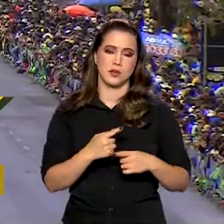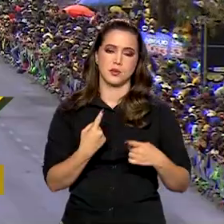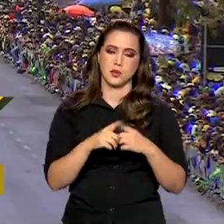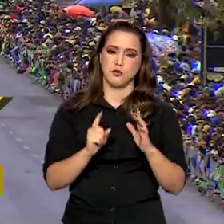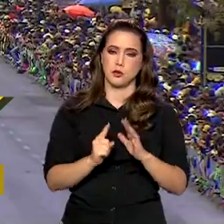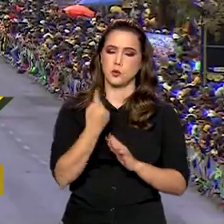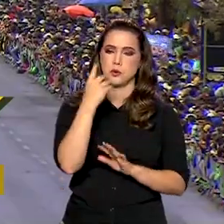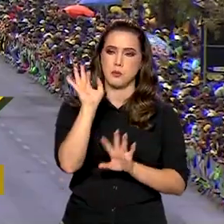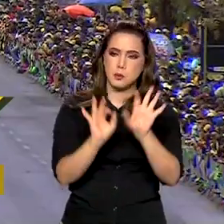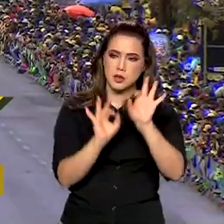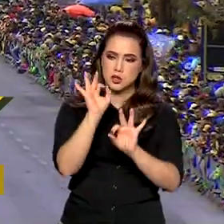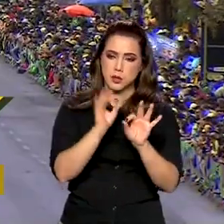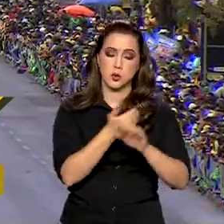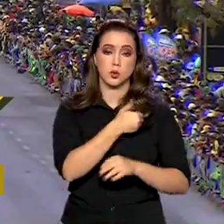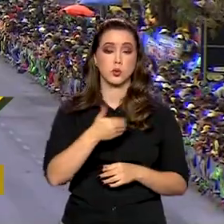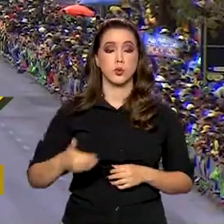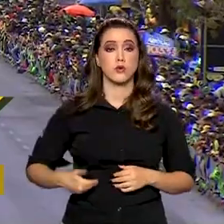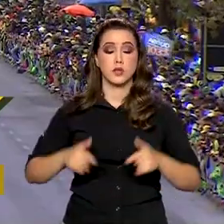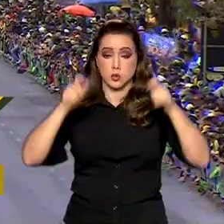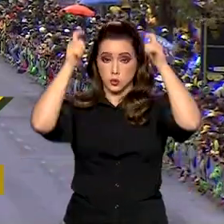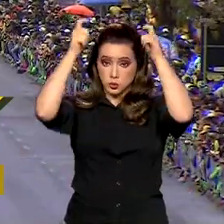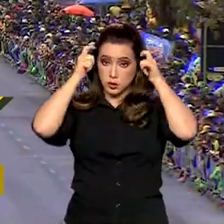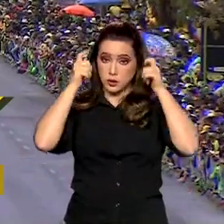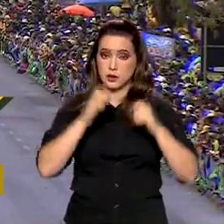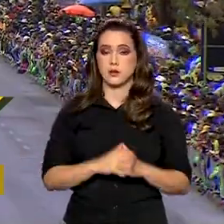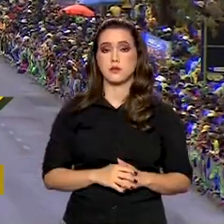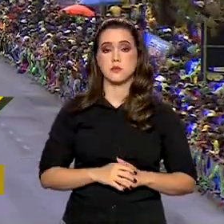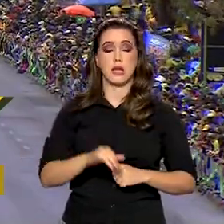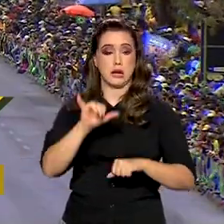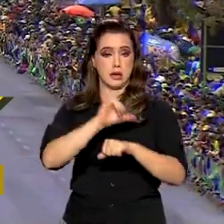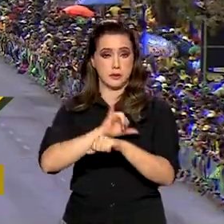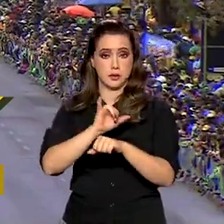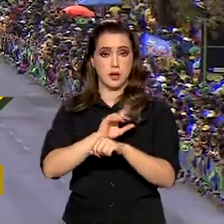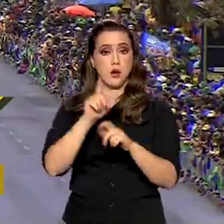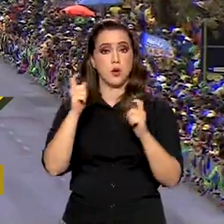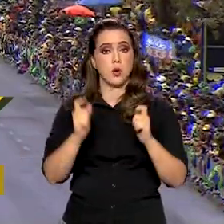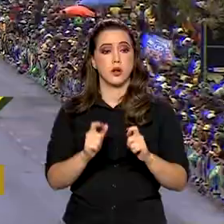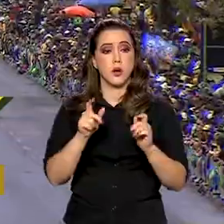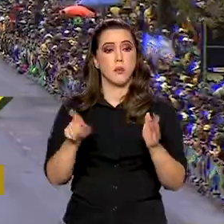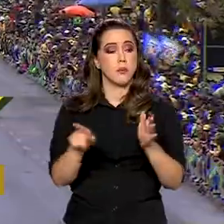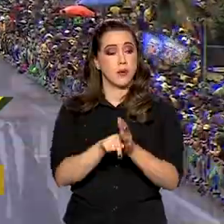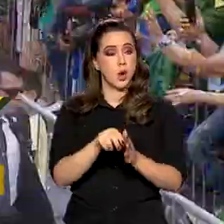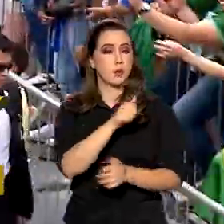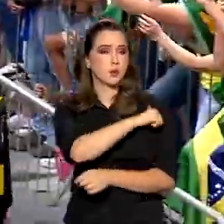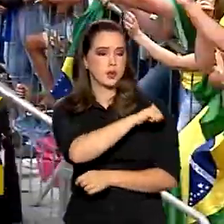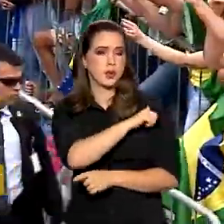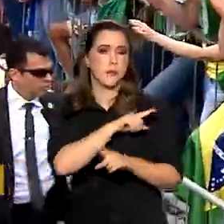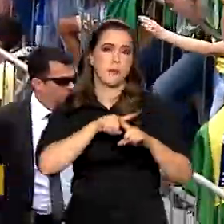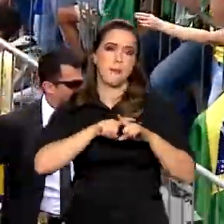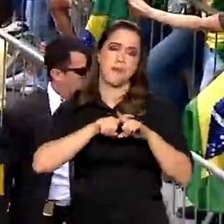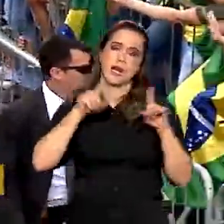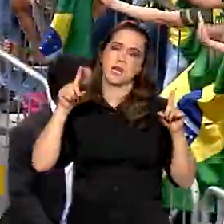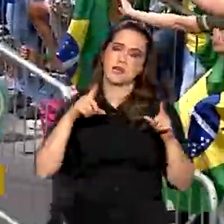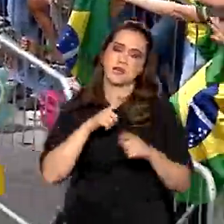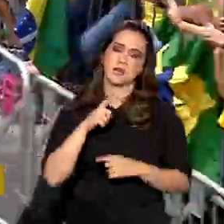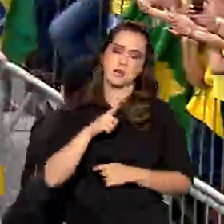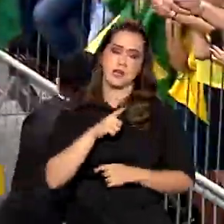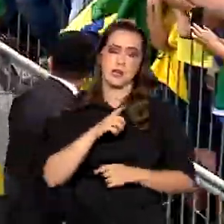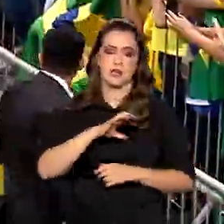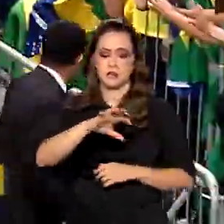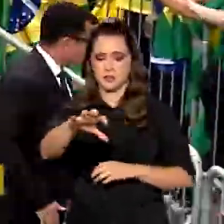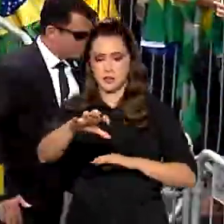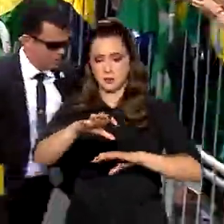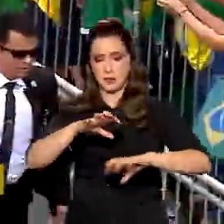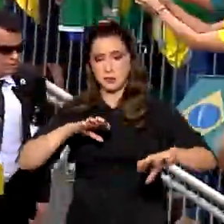imperial. A sede da Esquadra Brasileira é situada no Rio de Janeiro. Entretanto, existe a distribuição por